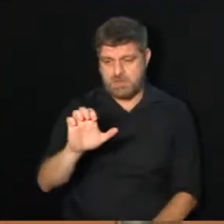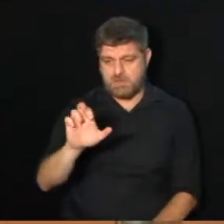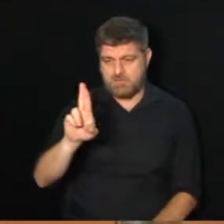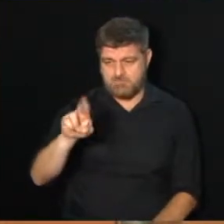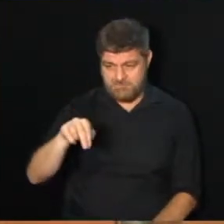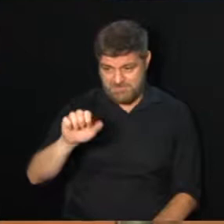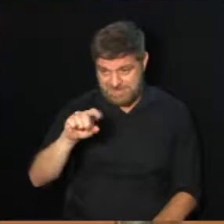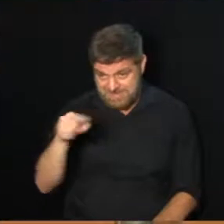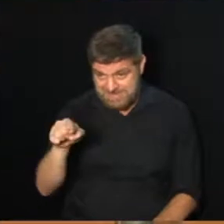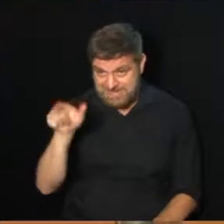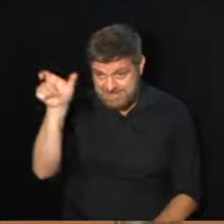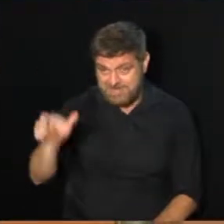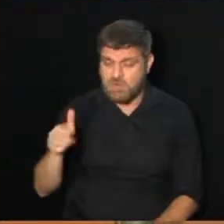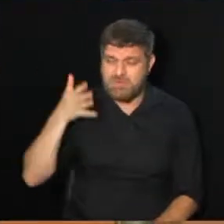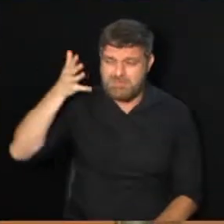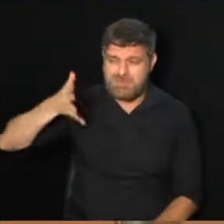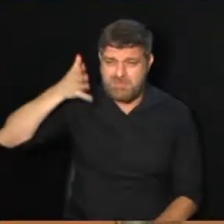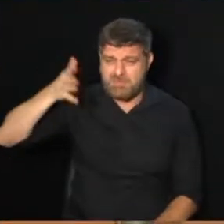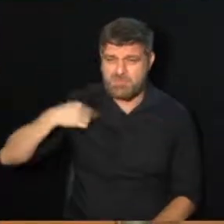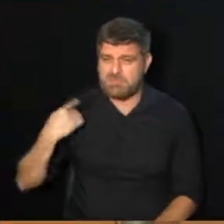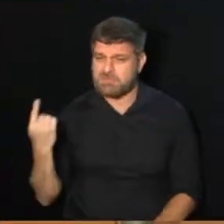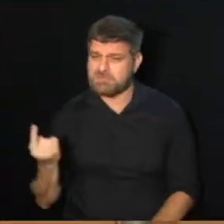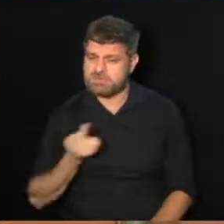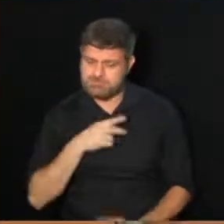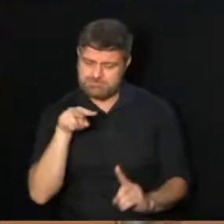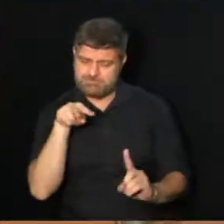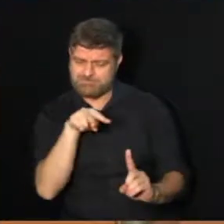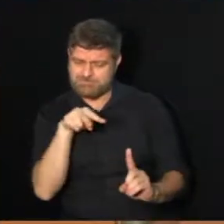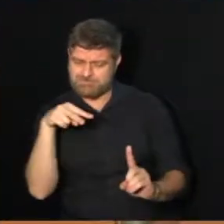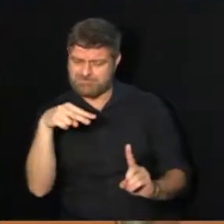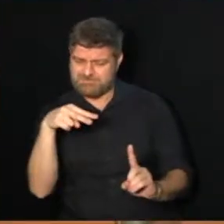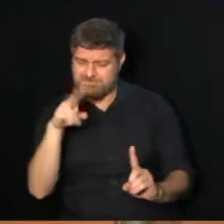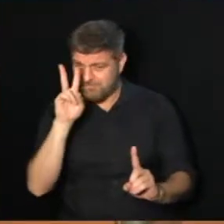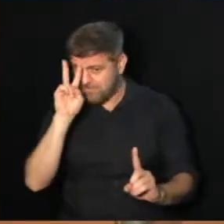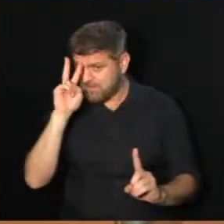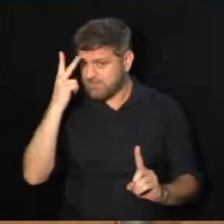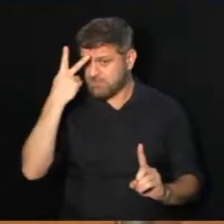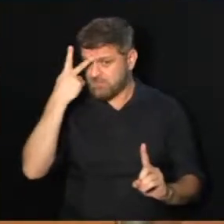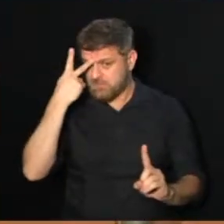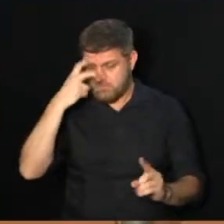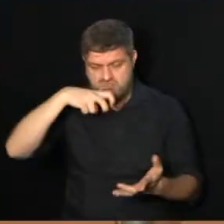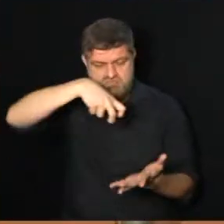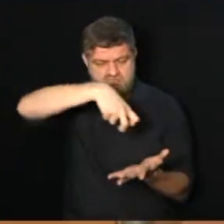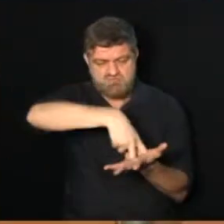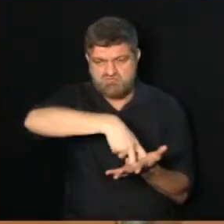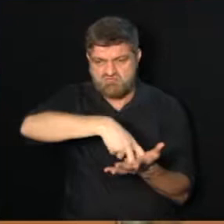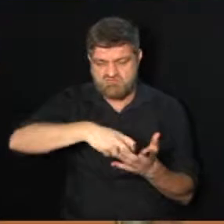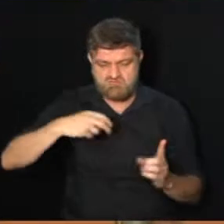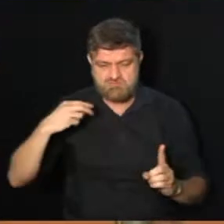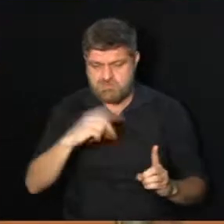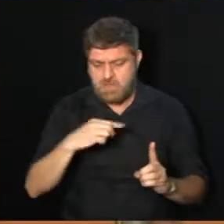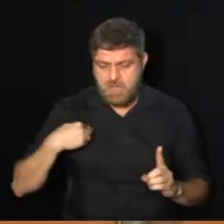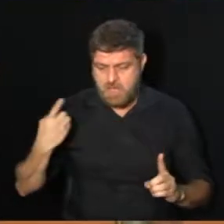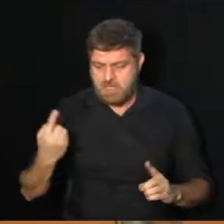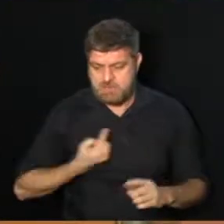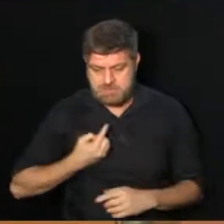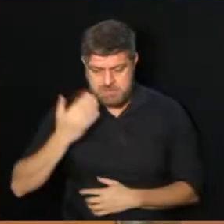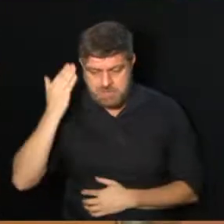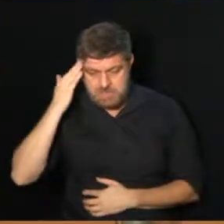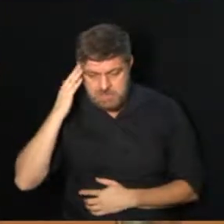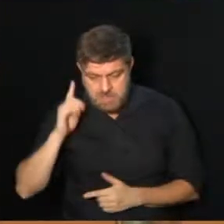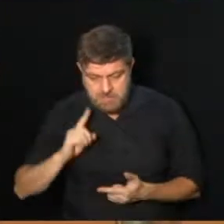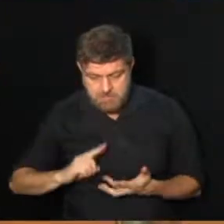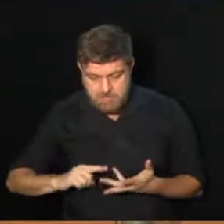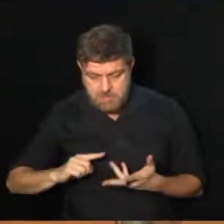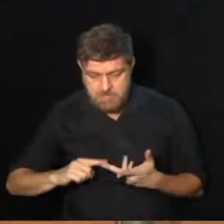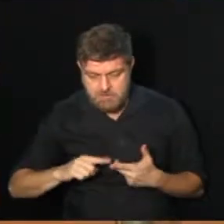gente muda o olhar, o enfoque, em vez da punição, a gente tender a entender as causas